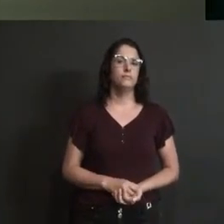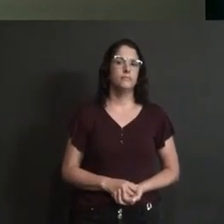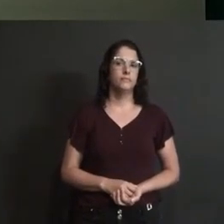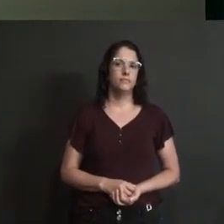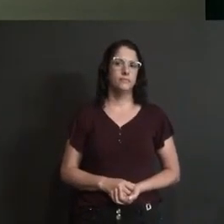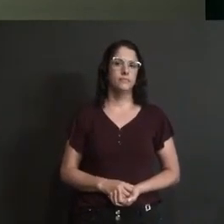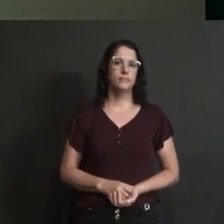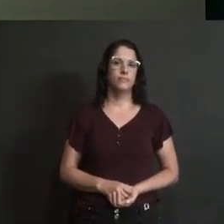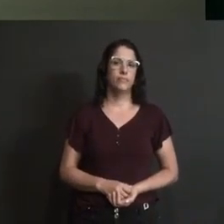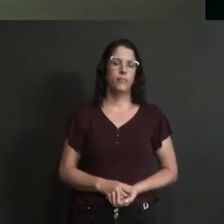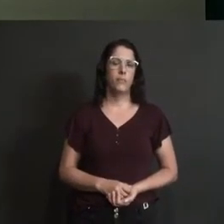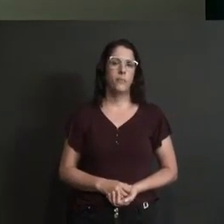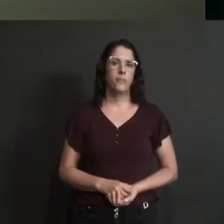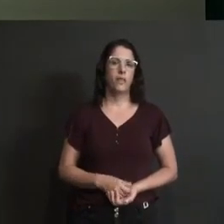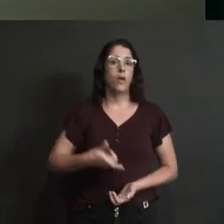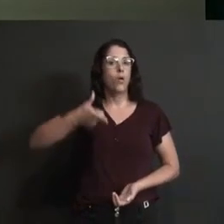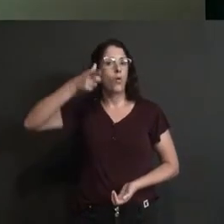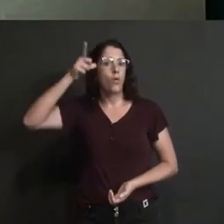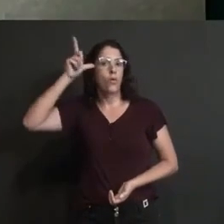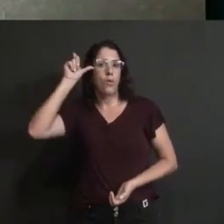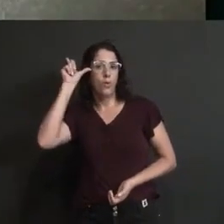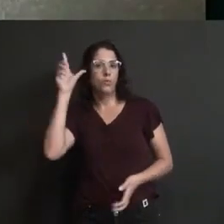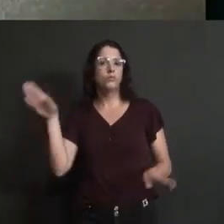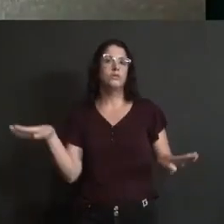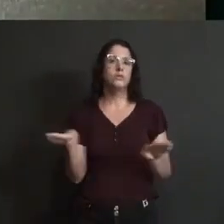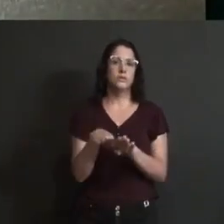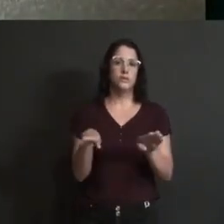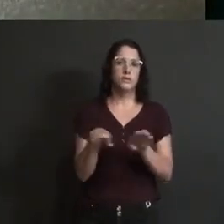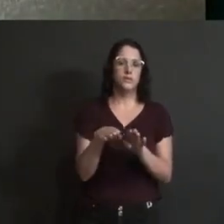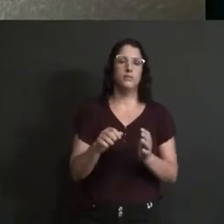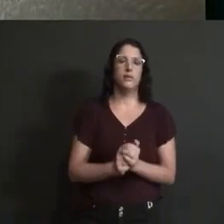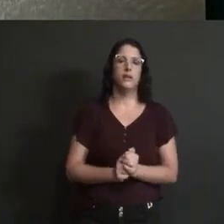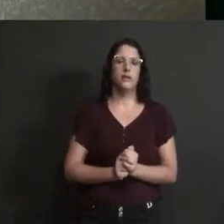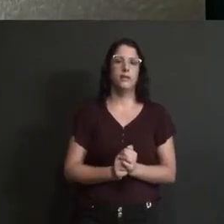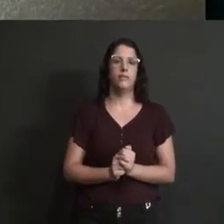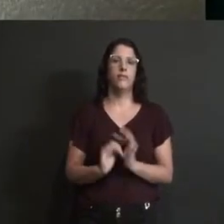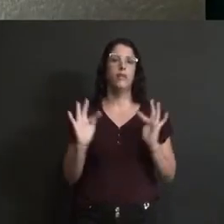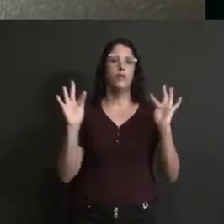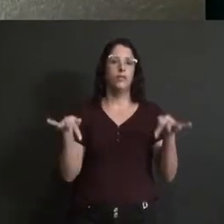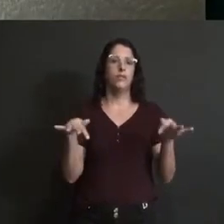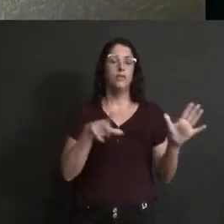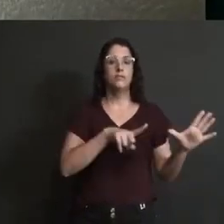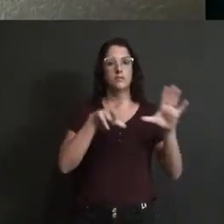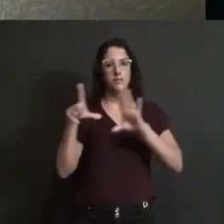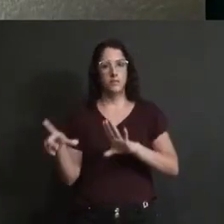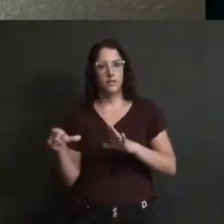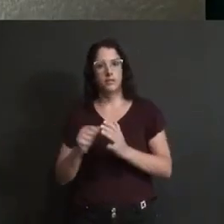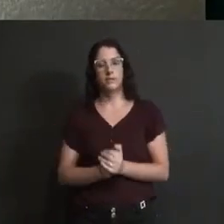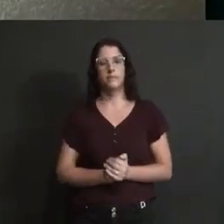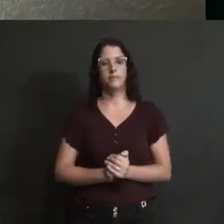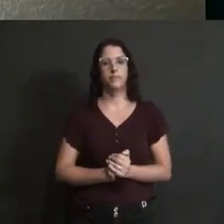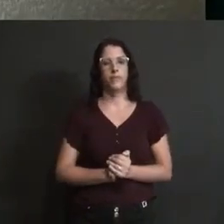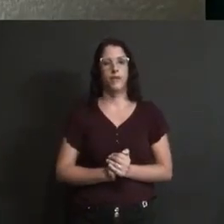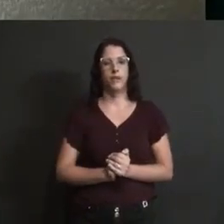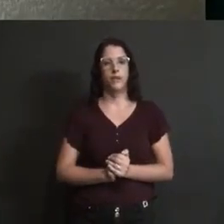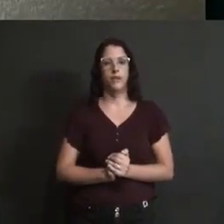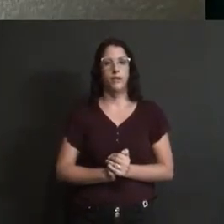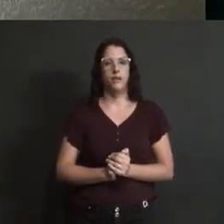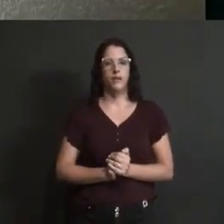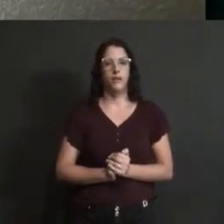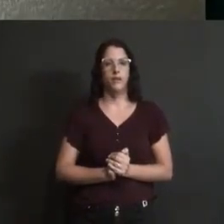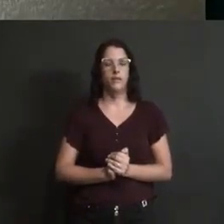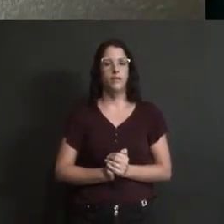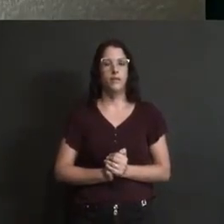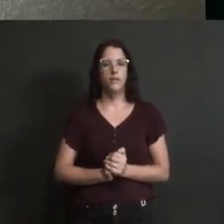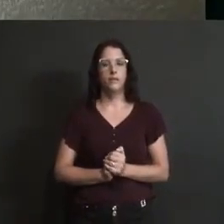Daí ontem, também, esse fim de semana, esteve no Rio de Janeiro. O apóstolo Cristiano, a